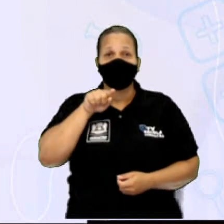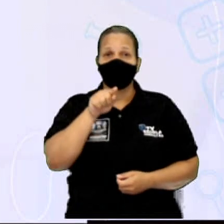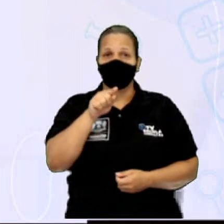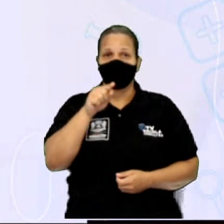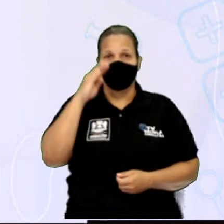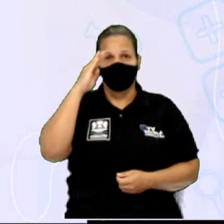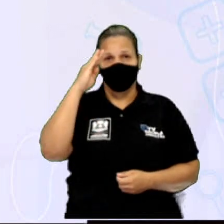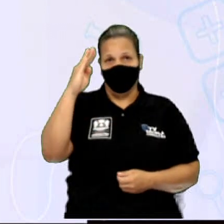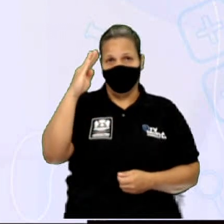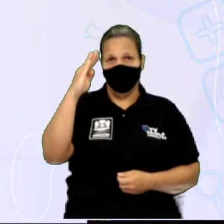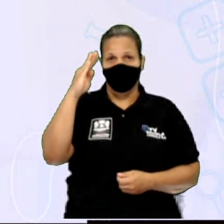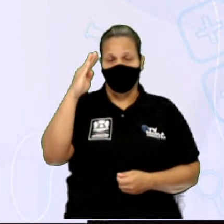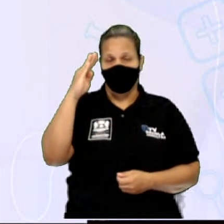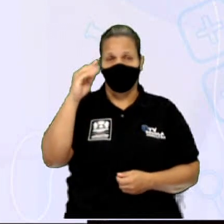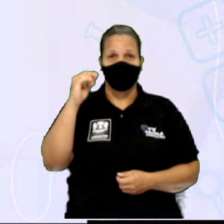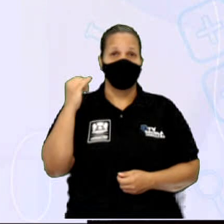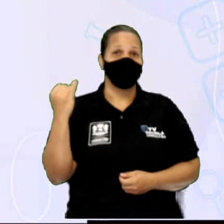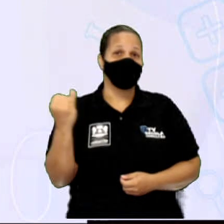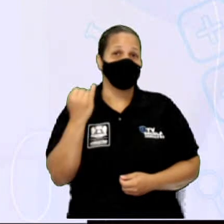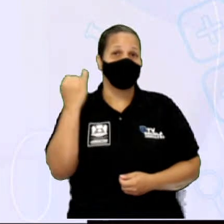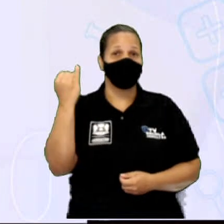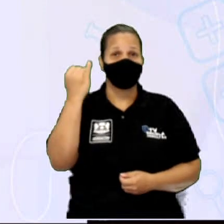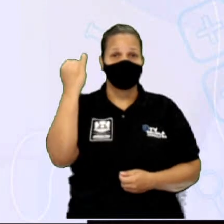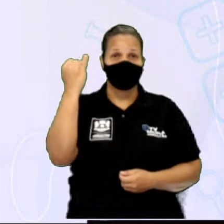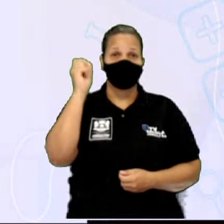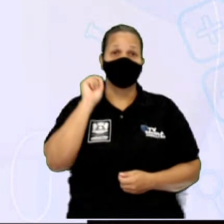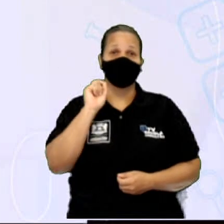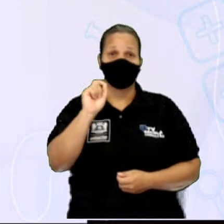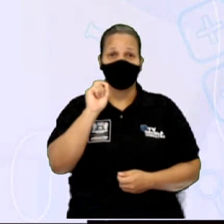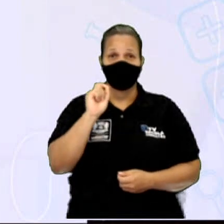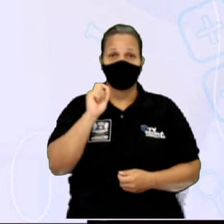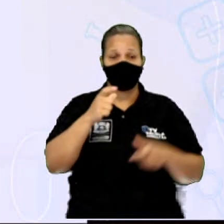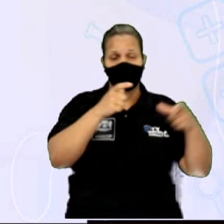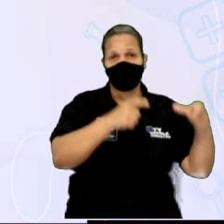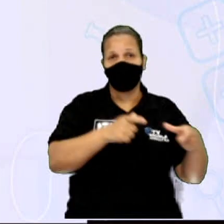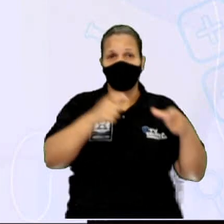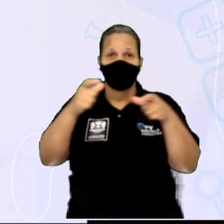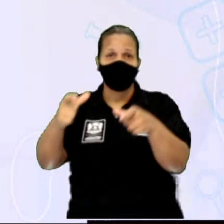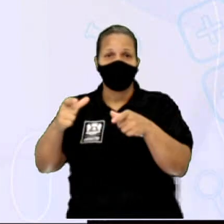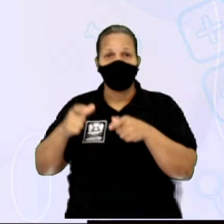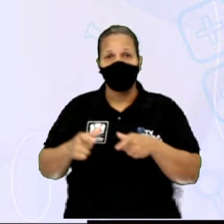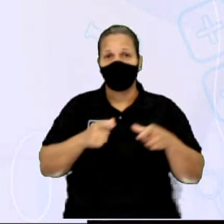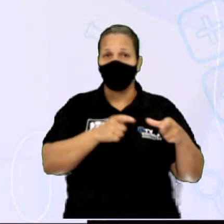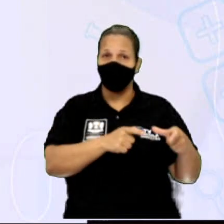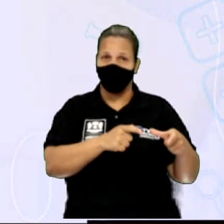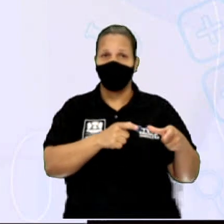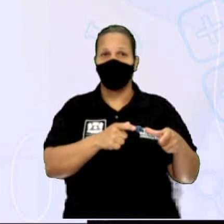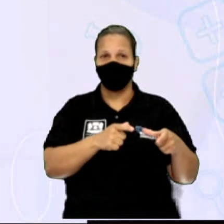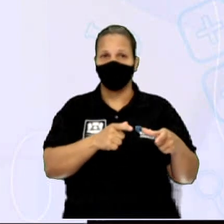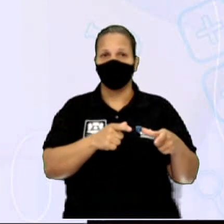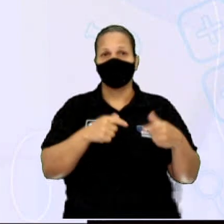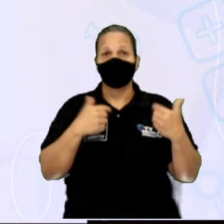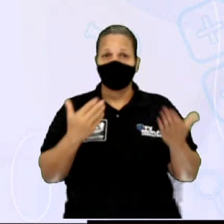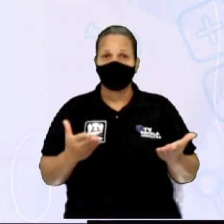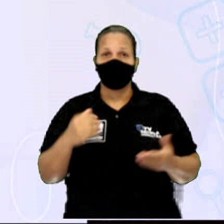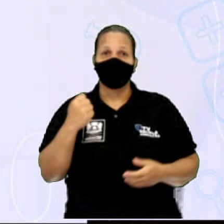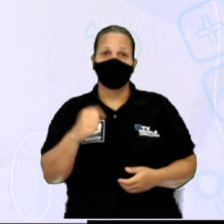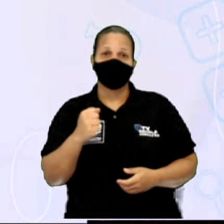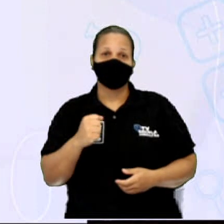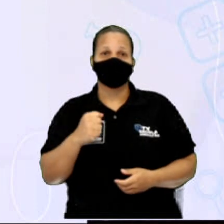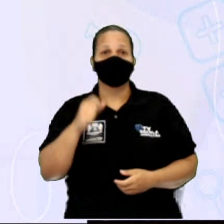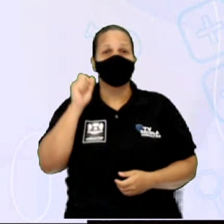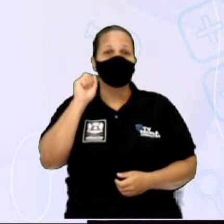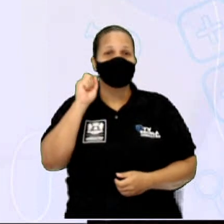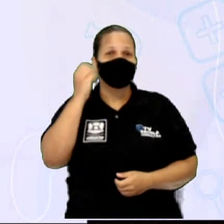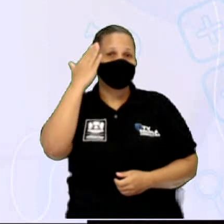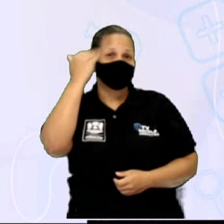é suficiente para localizar com precisão um determinado lugar. Então, saber o que é norte, o que é sul,